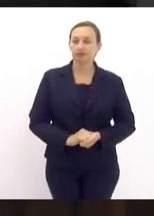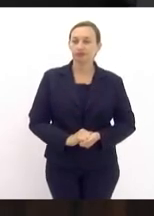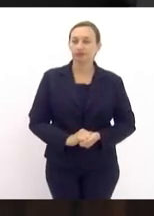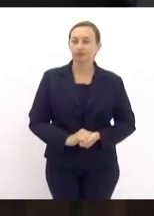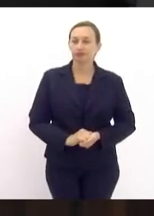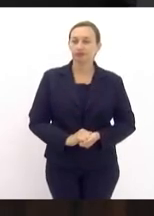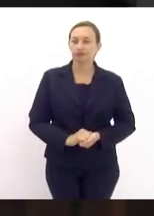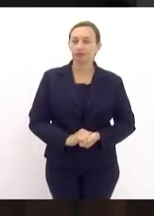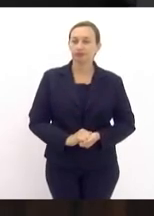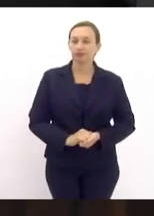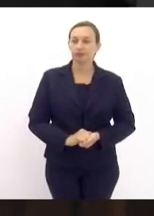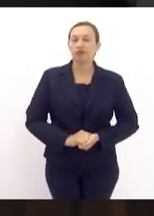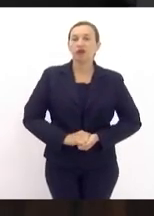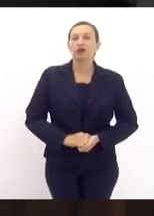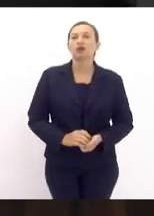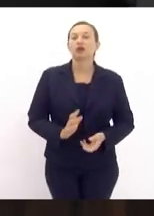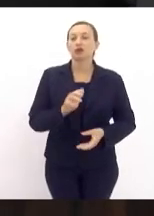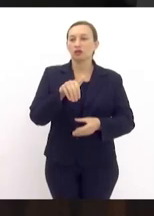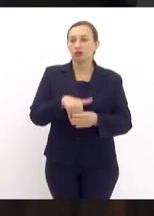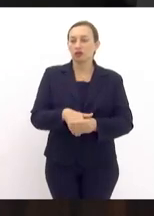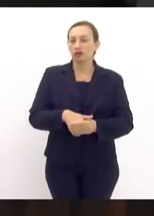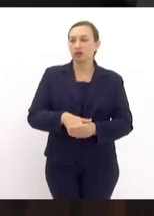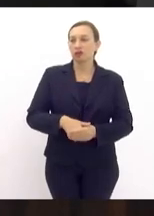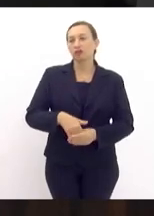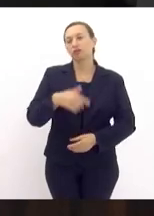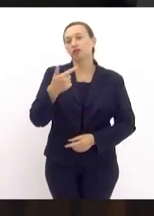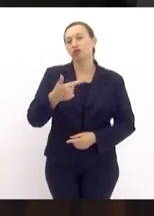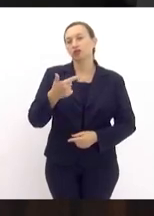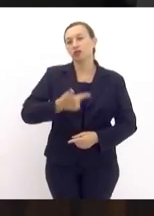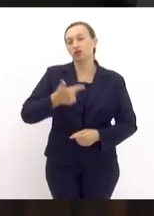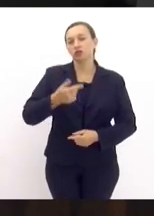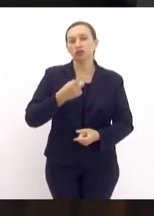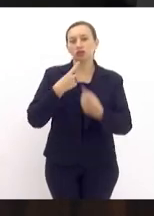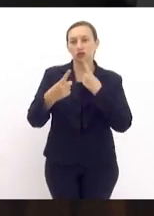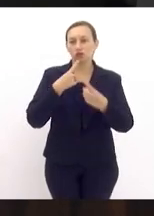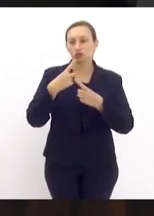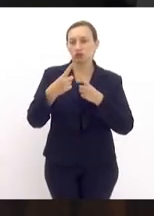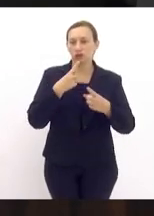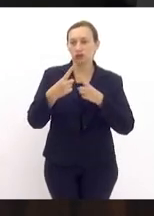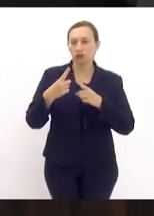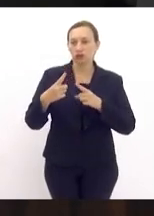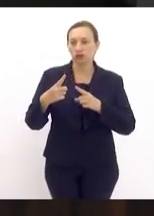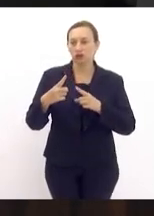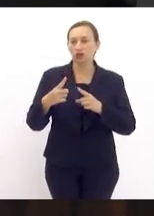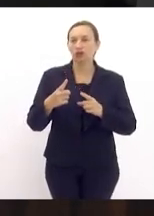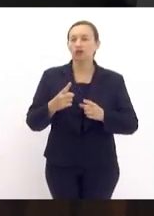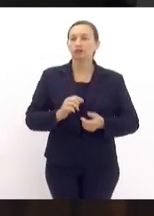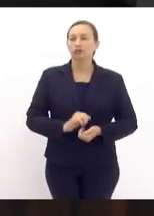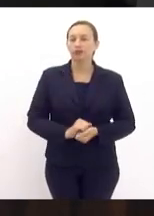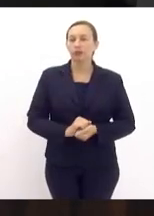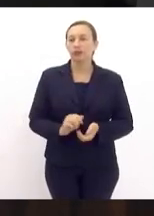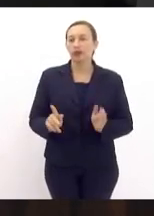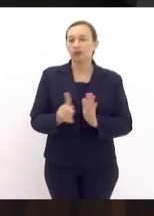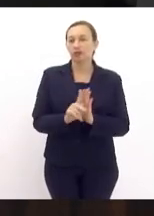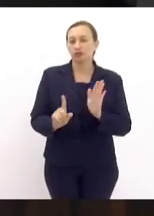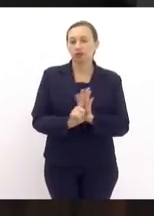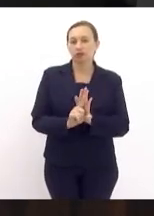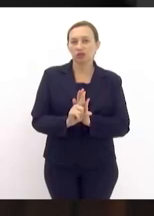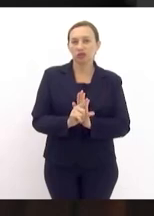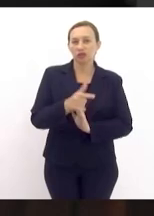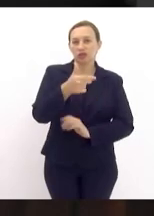Em tramitação ordinária, em votação em segunda discussão, redação do vencido assim emendada. Projeto de lei